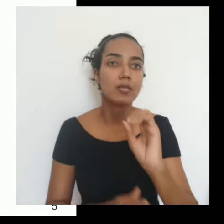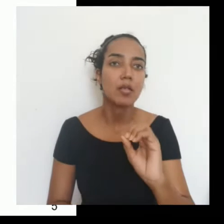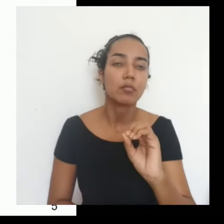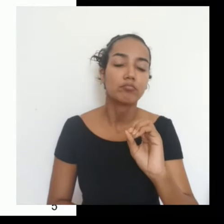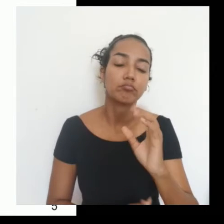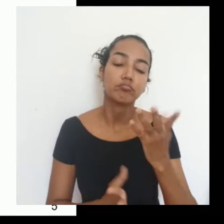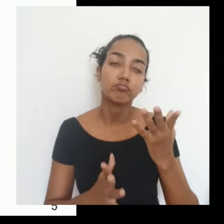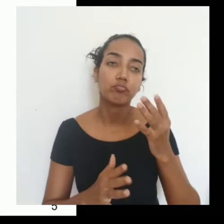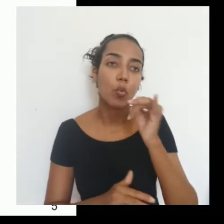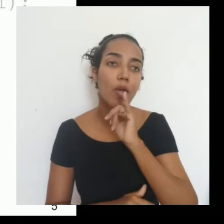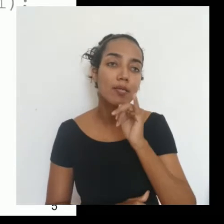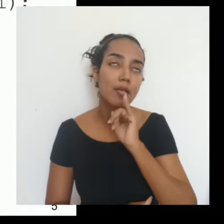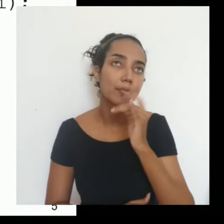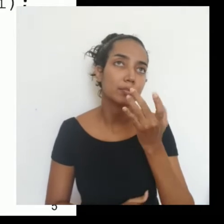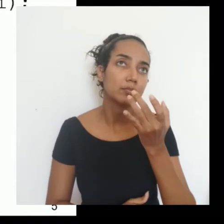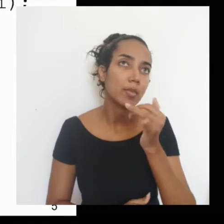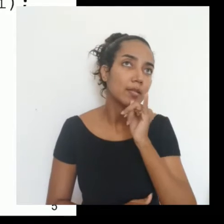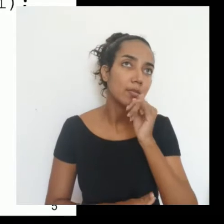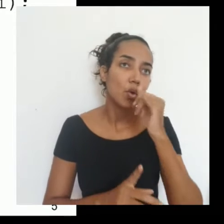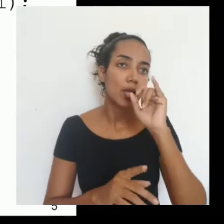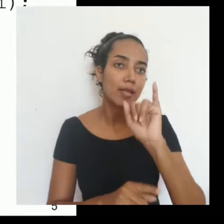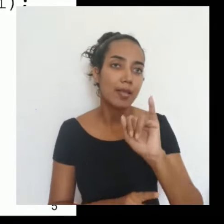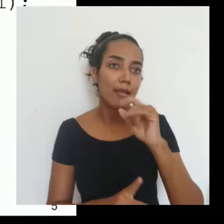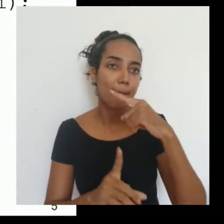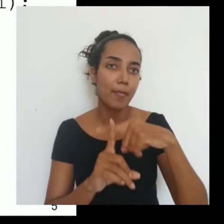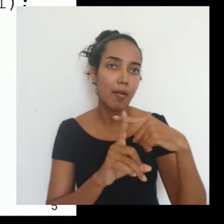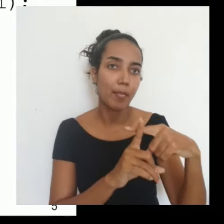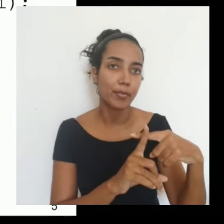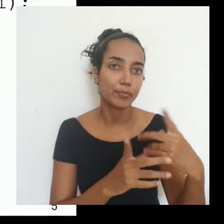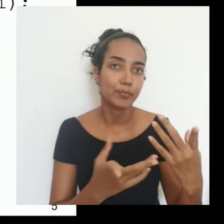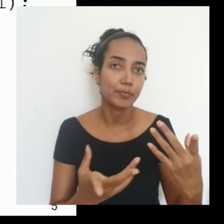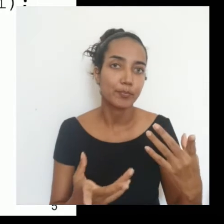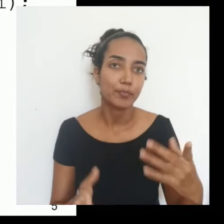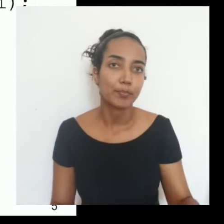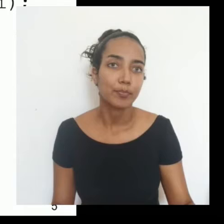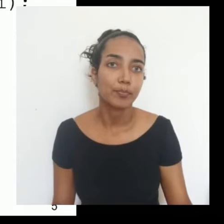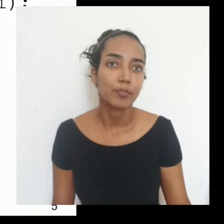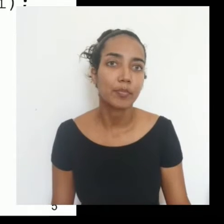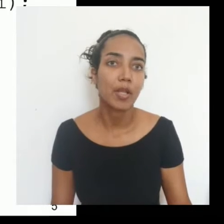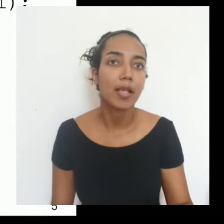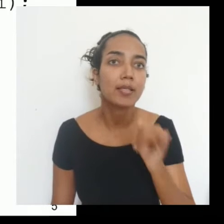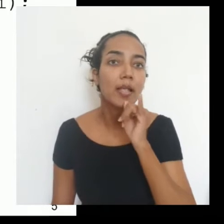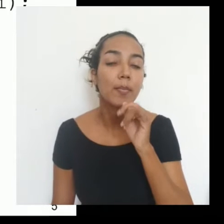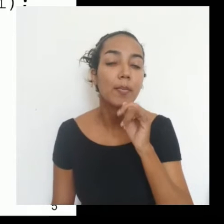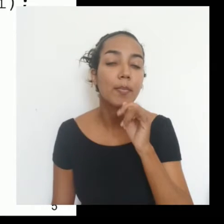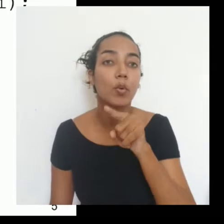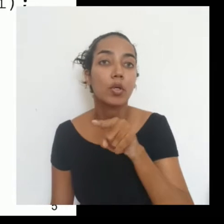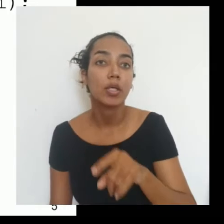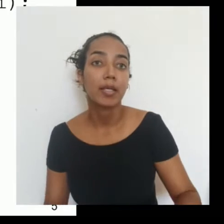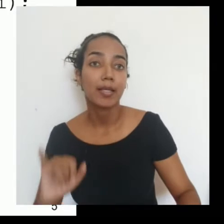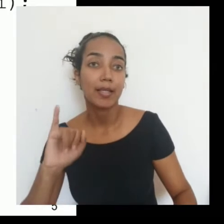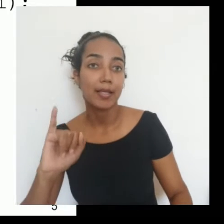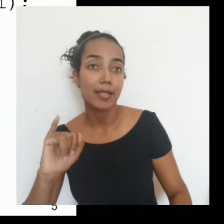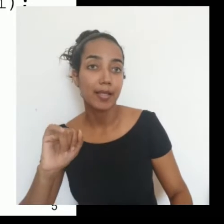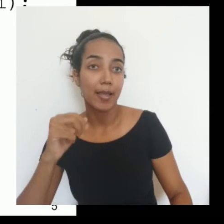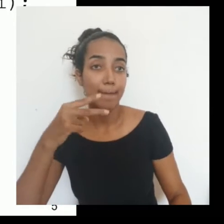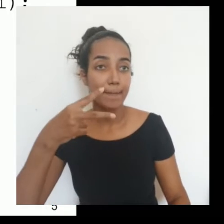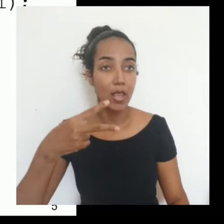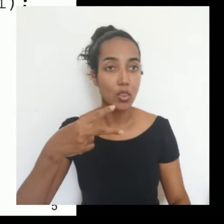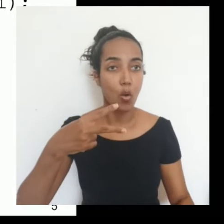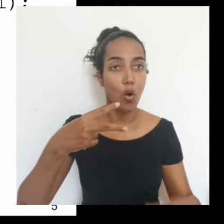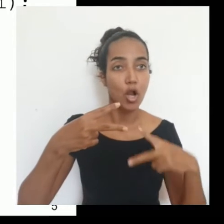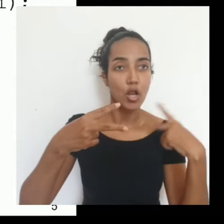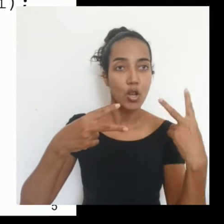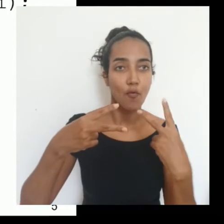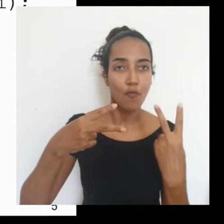i mais mais. O que acontece aqui? I até que seja menor do que um determinado valor, i mais